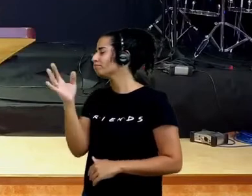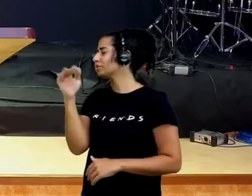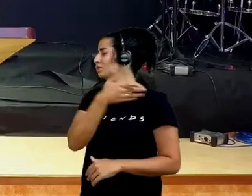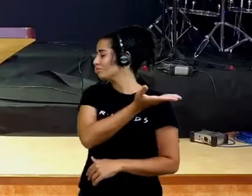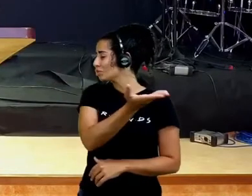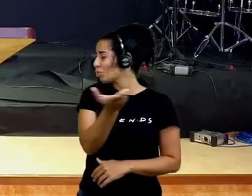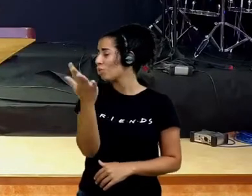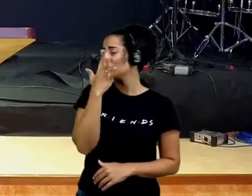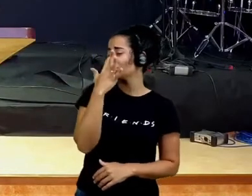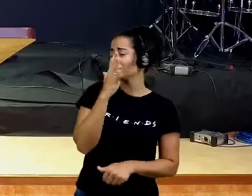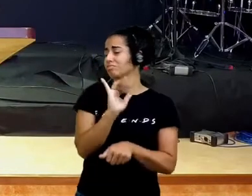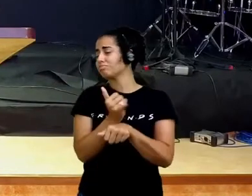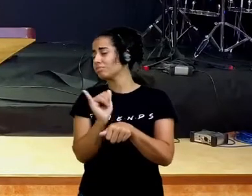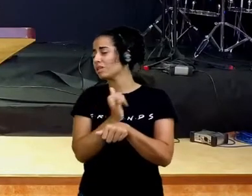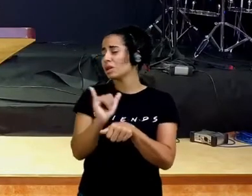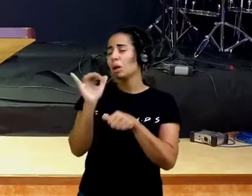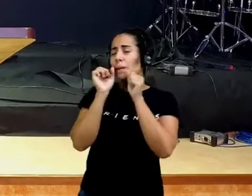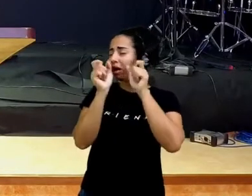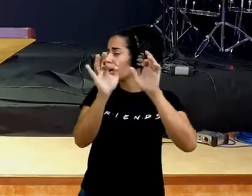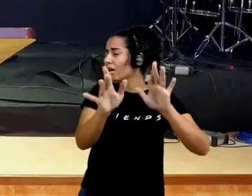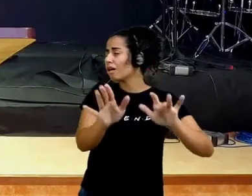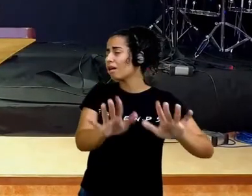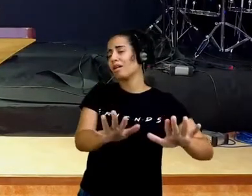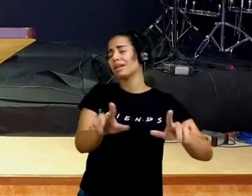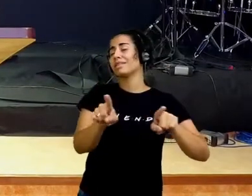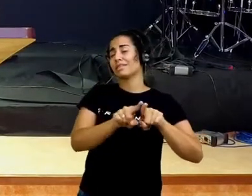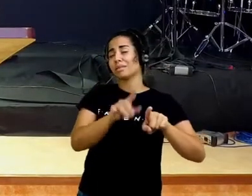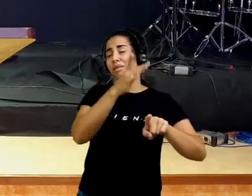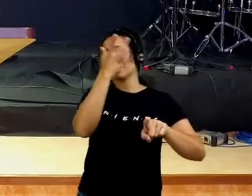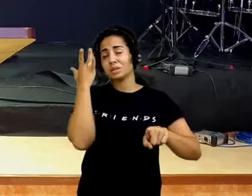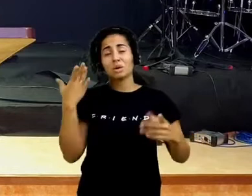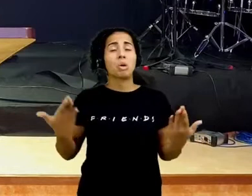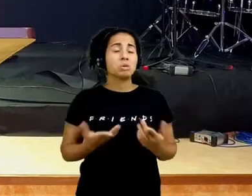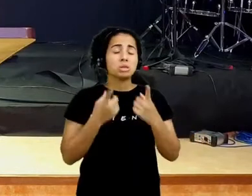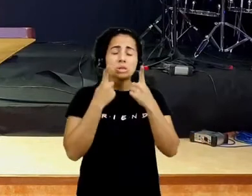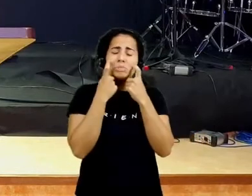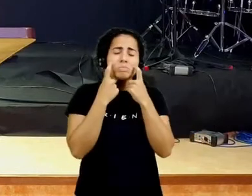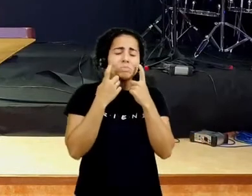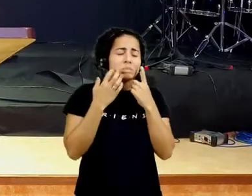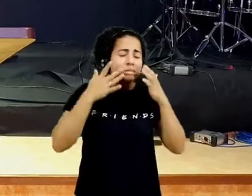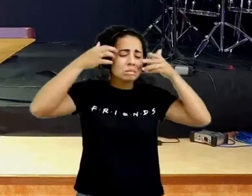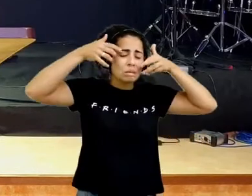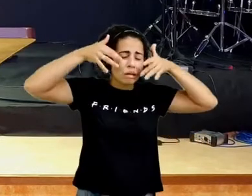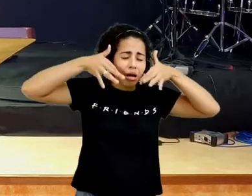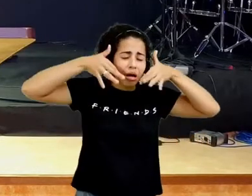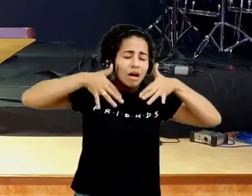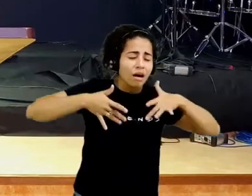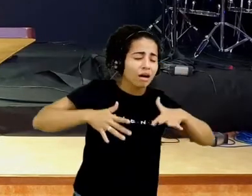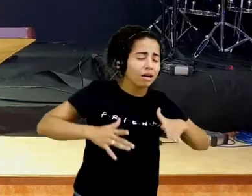igreja, Pai, ser com os teus filhos, ser com aqueles, meu Deus, que estão se lamentando, aqueles que